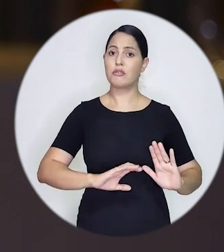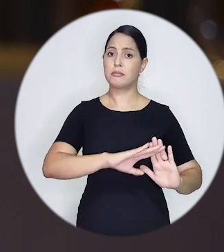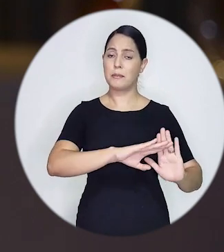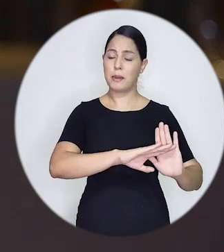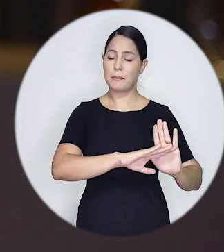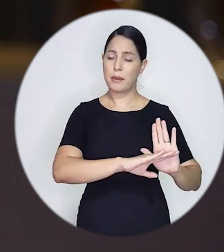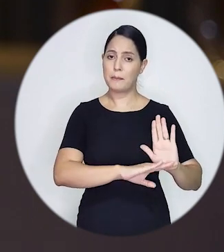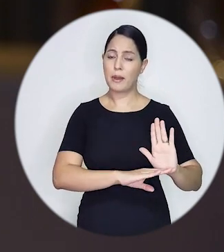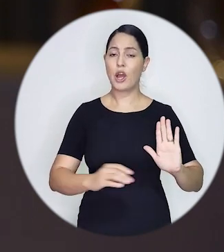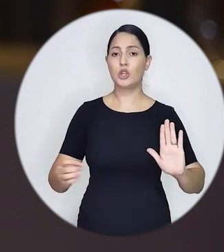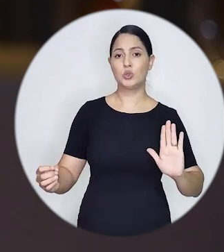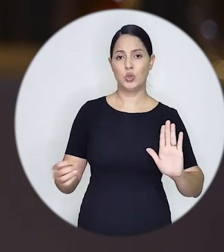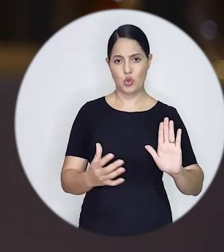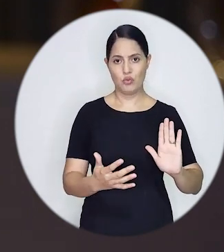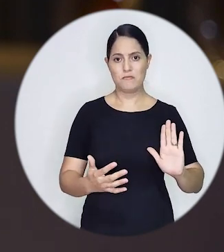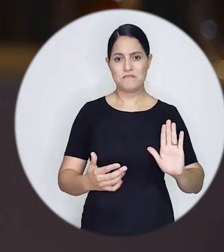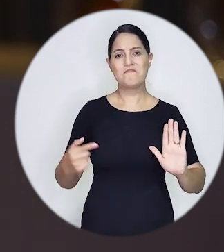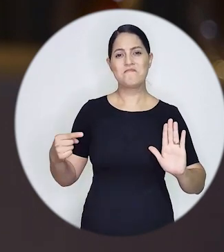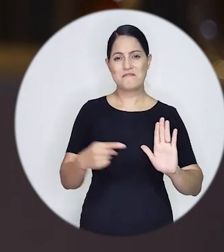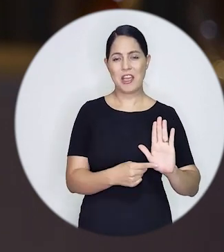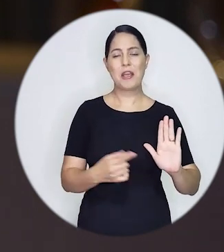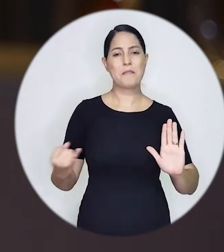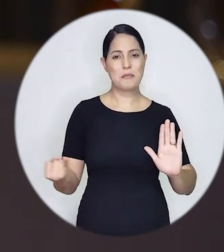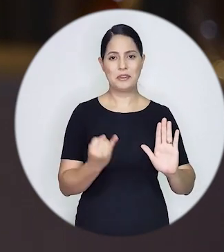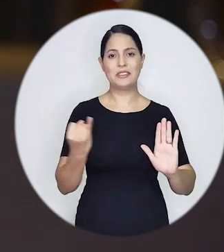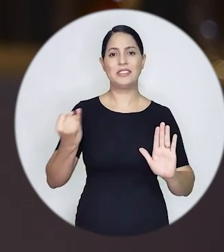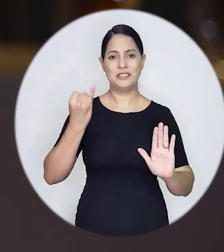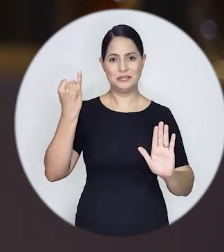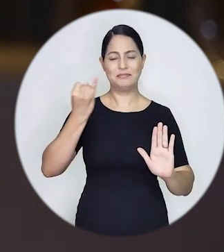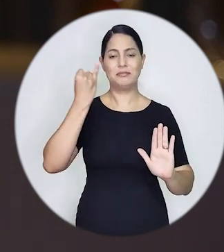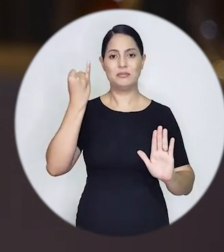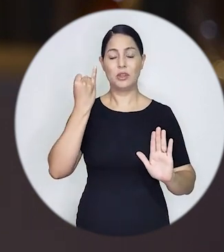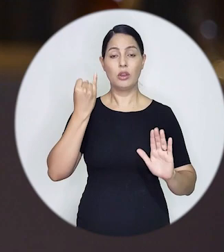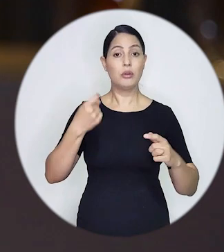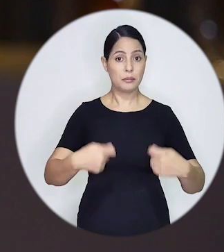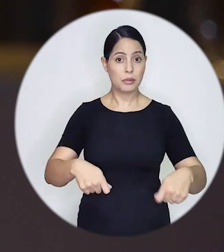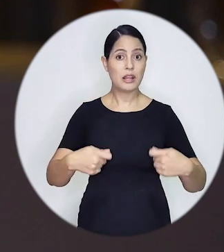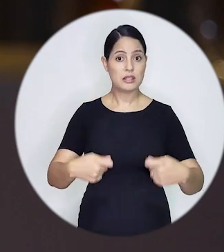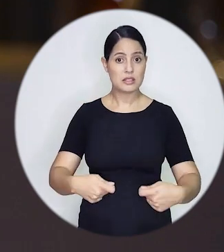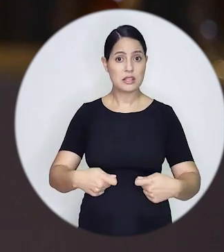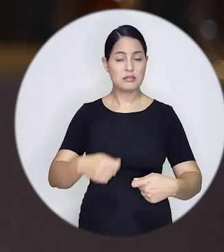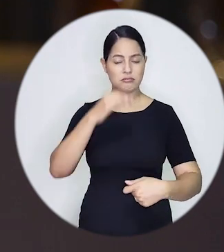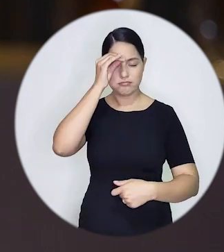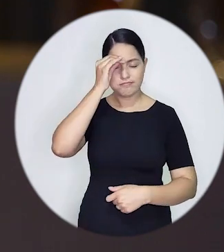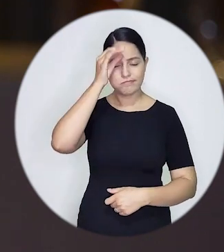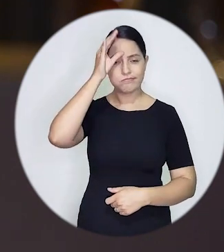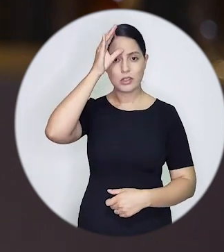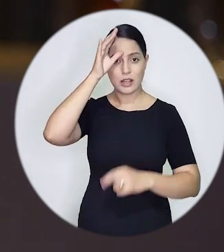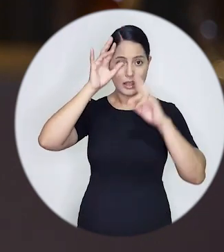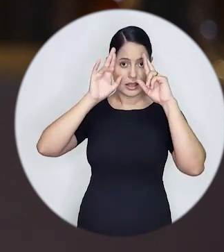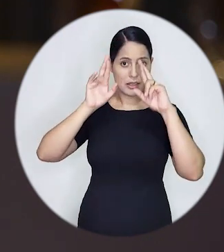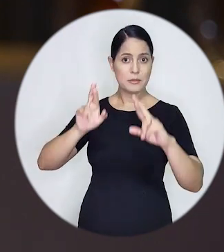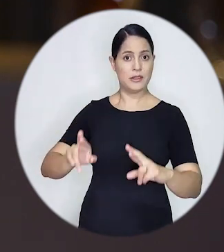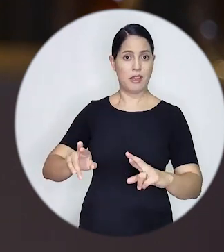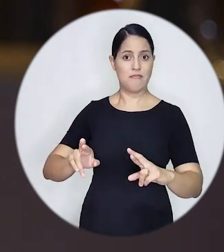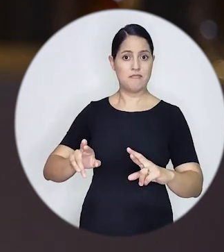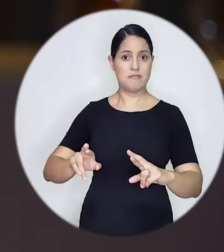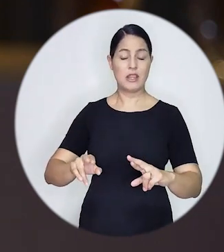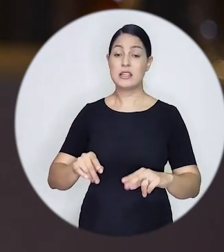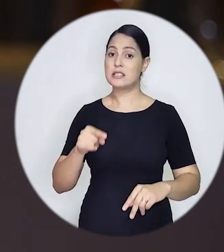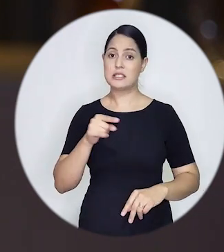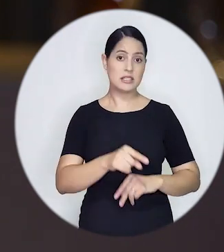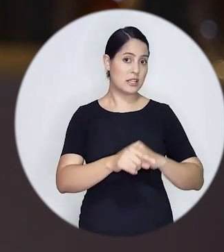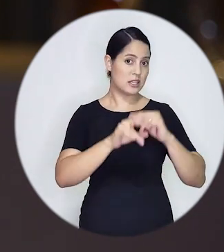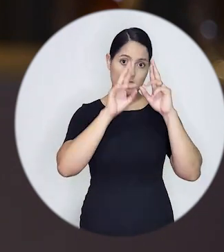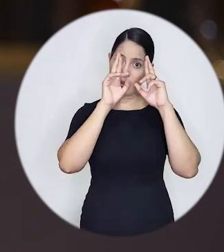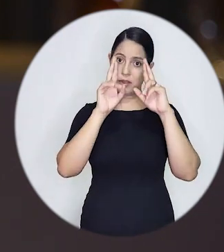de avançar em debates jurídicos considerados urgentes para facilitar e também ampliar o uso de medicamentos à